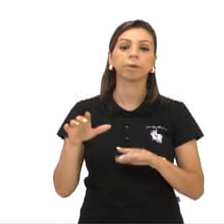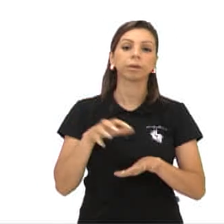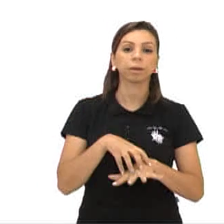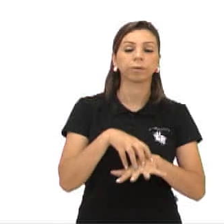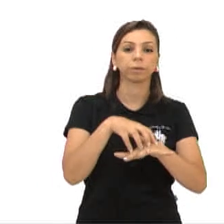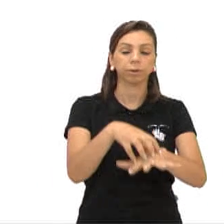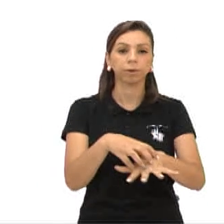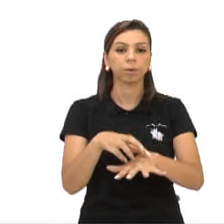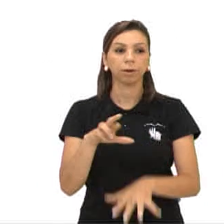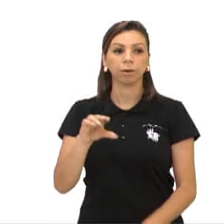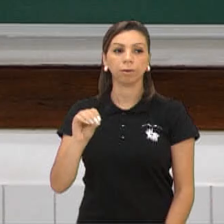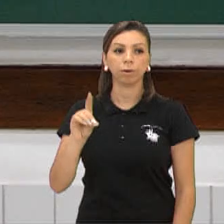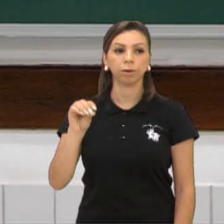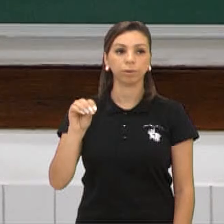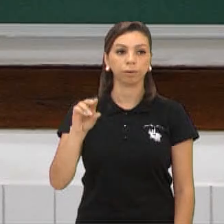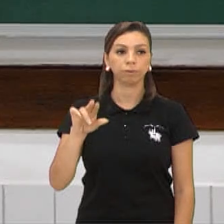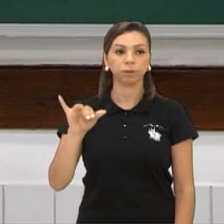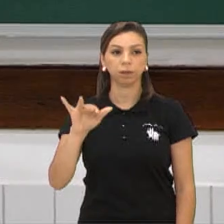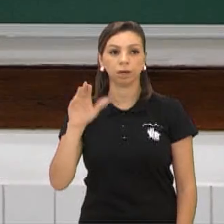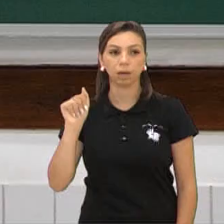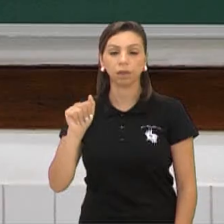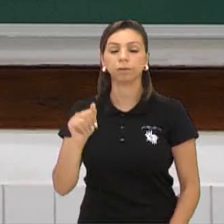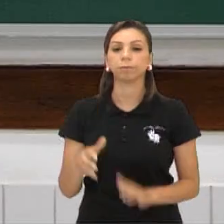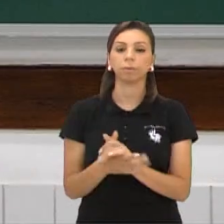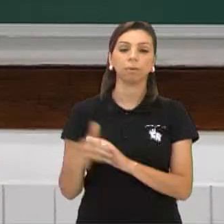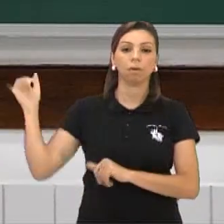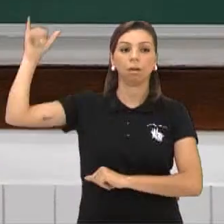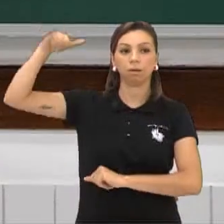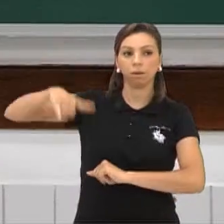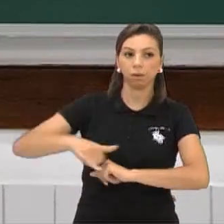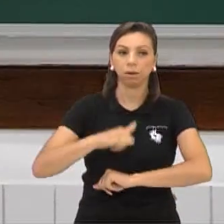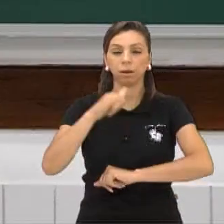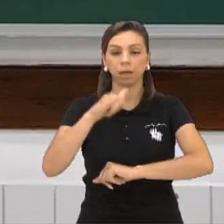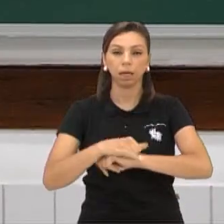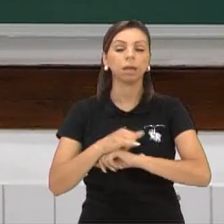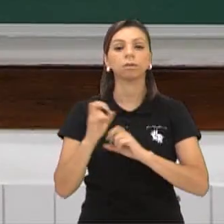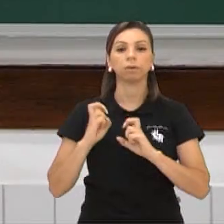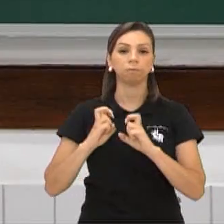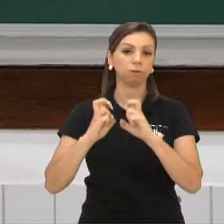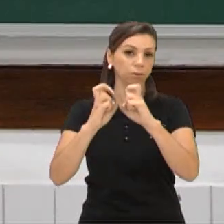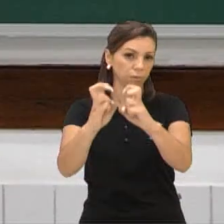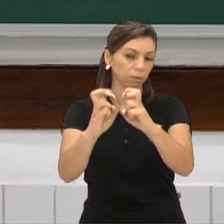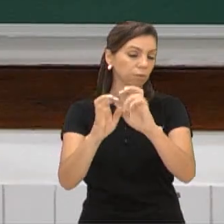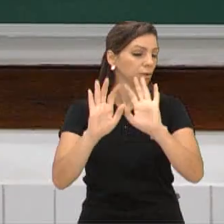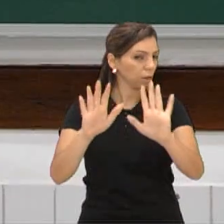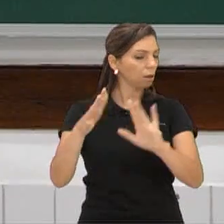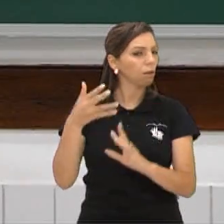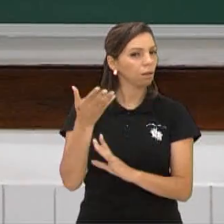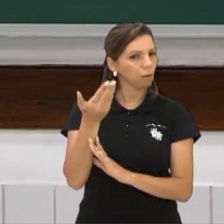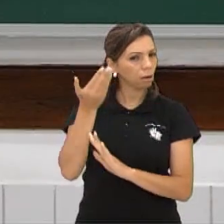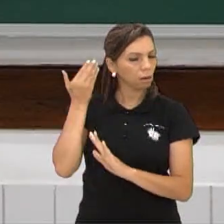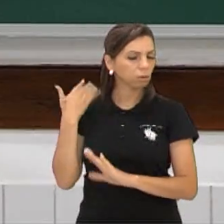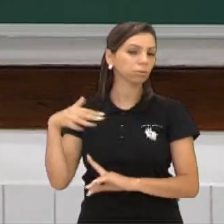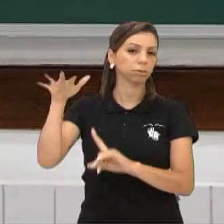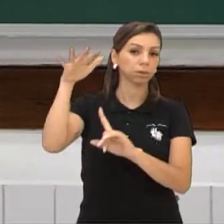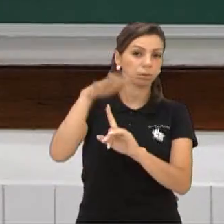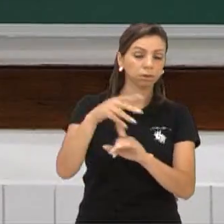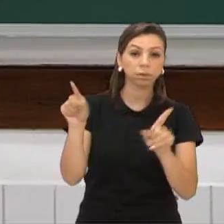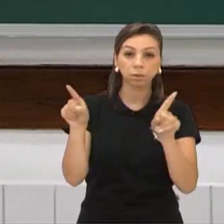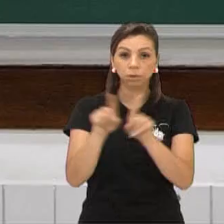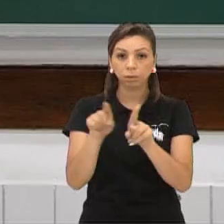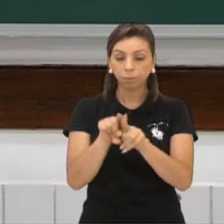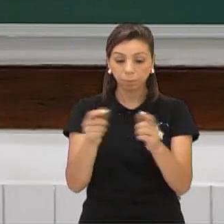ferroviário. Lembre que foi falado na aula anterior sobre transporte já paranaense, inclusive, e nós falamos do potencial do estudo a